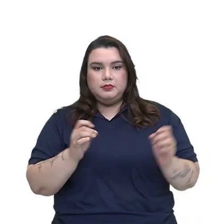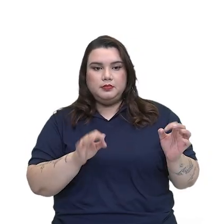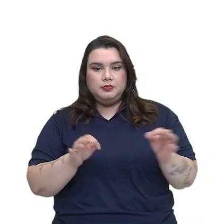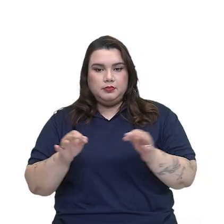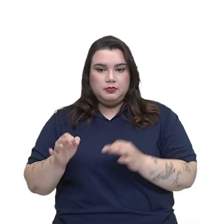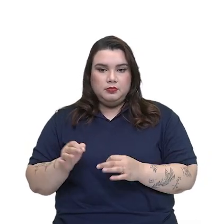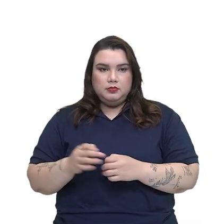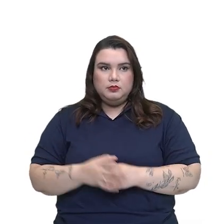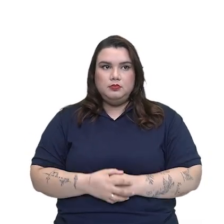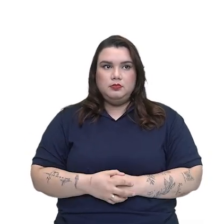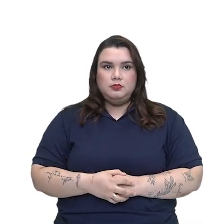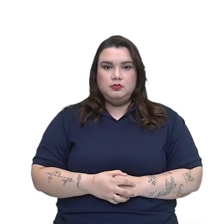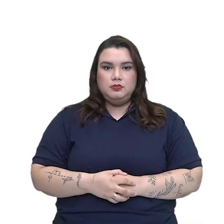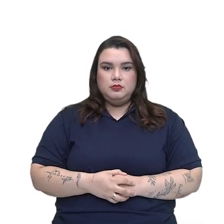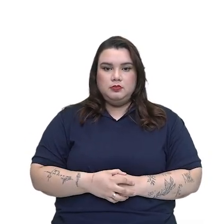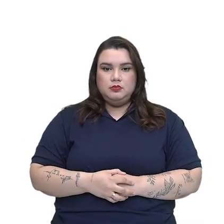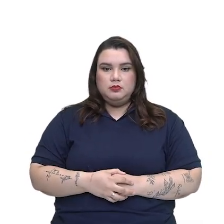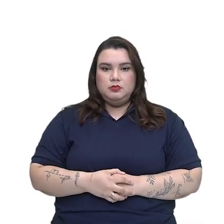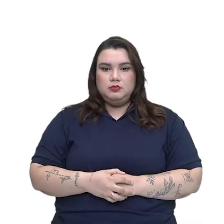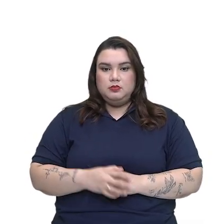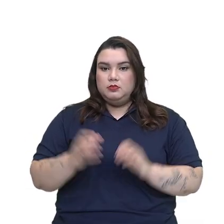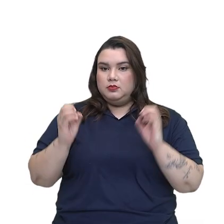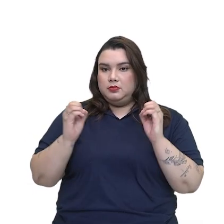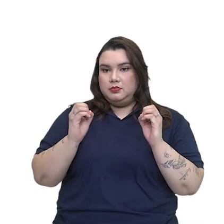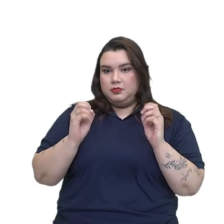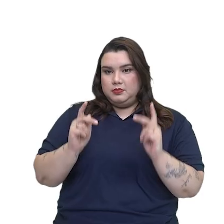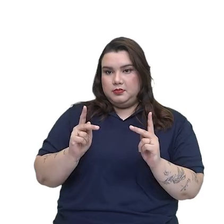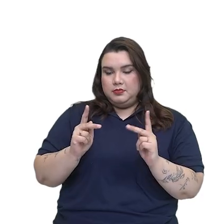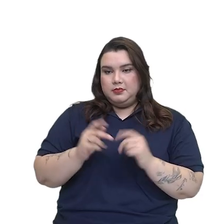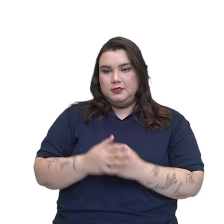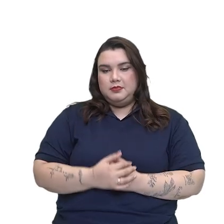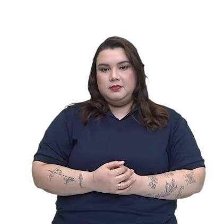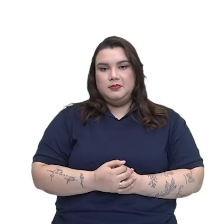1,96. Beleza, meu povo? Ó.